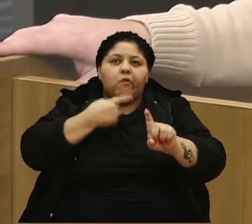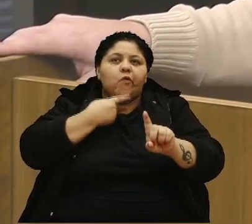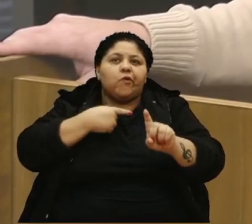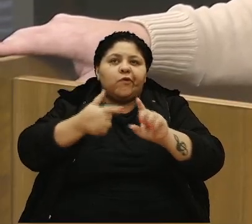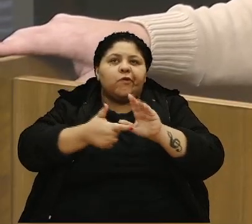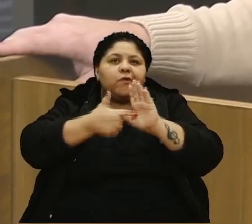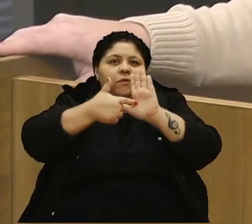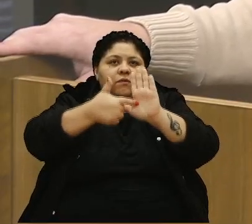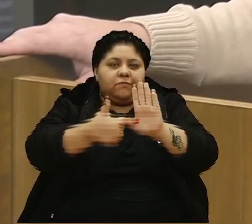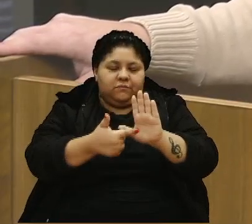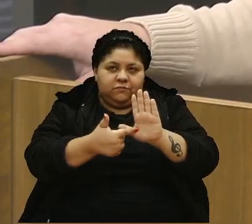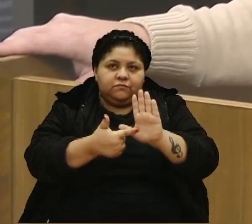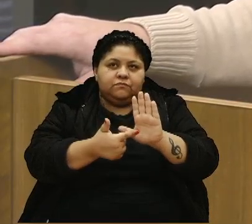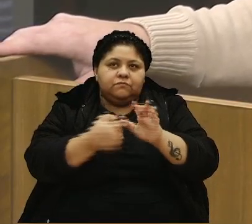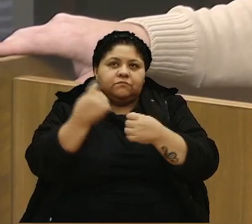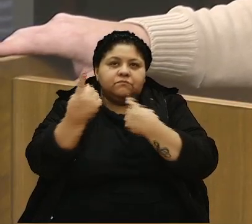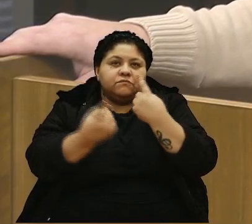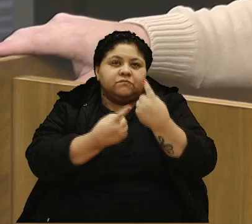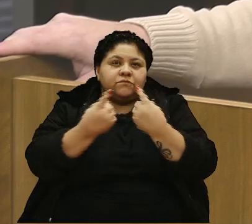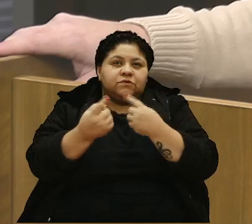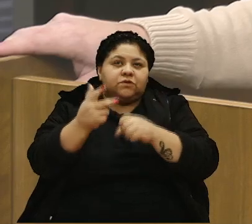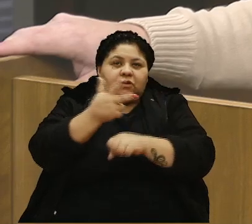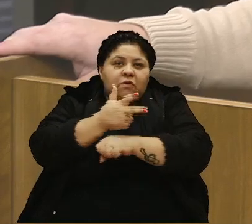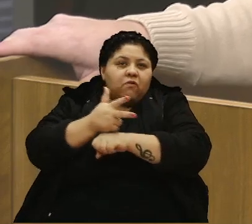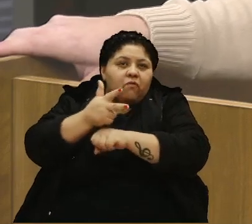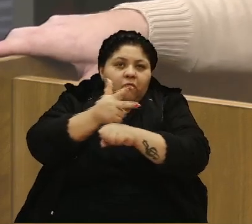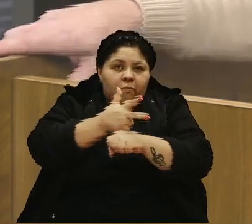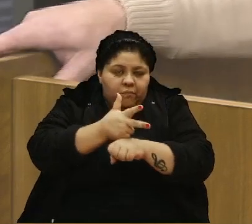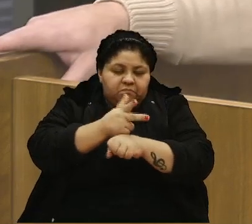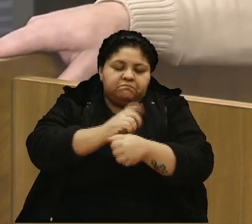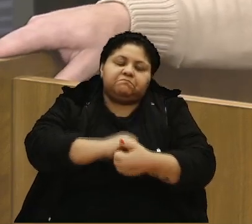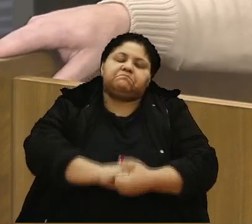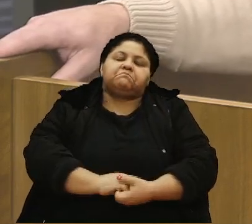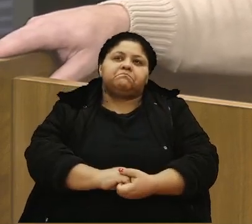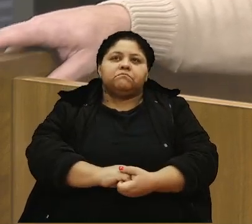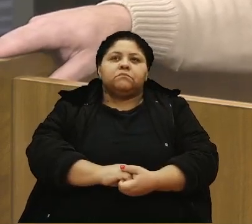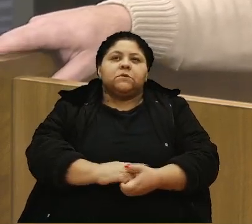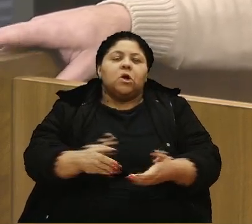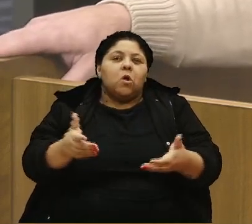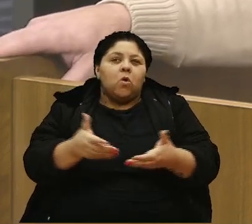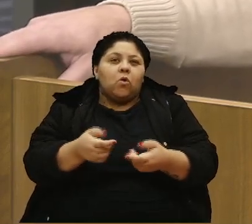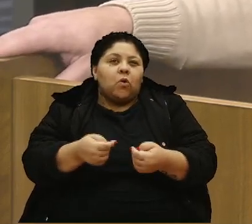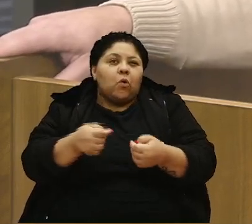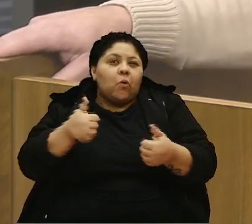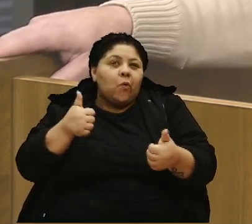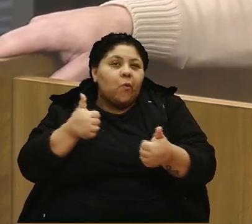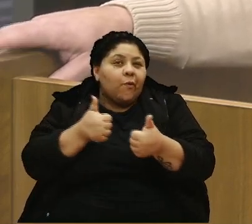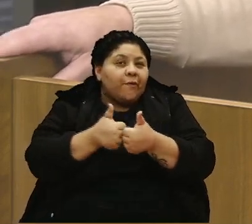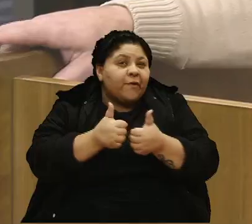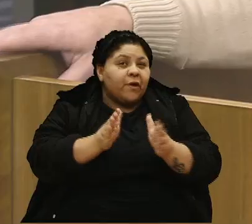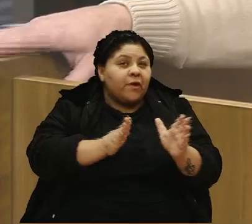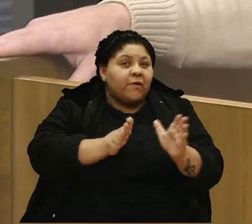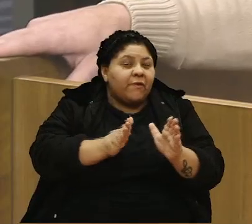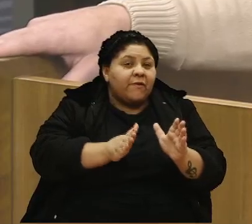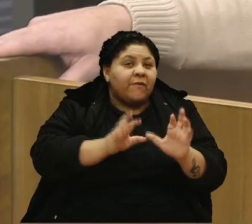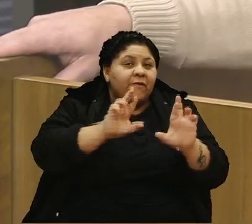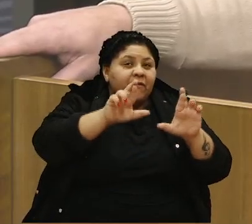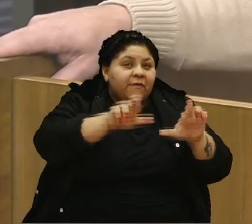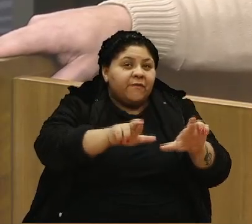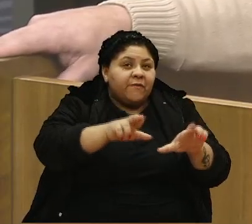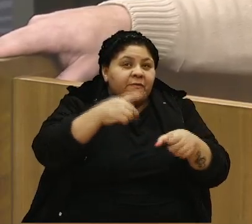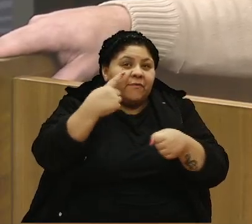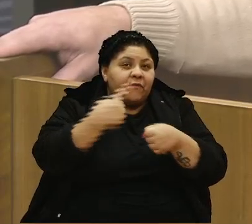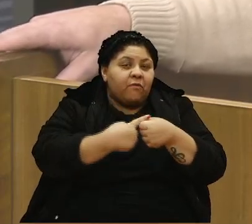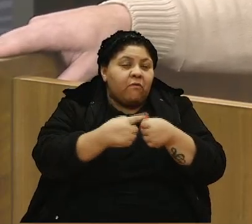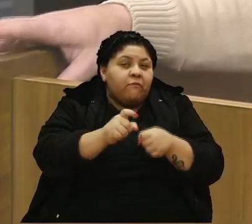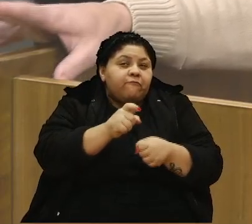mostrar alguns vídeos. A gente está se aproximando, né, de um período aqui na nossa região, na nossa cidade,